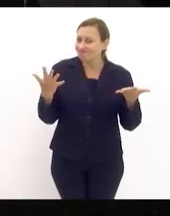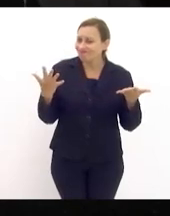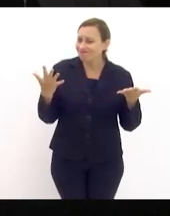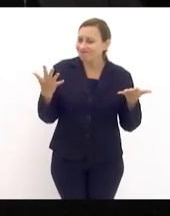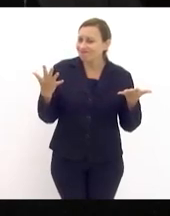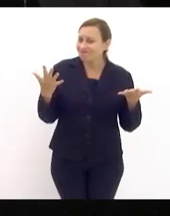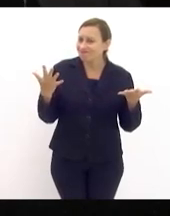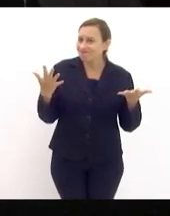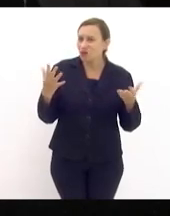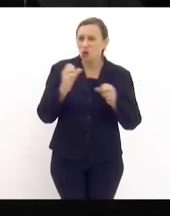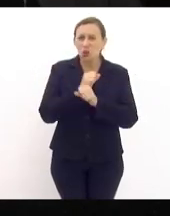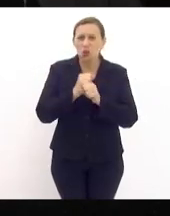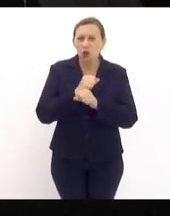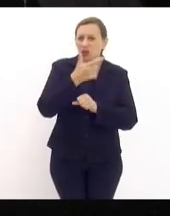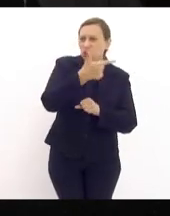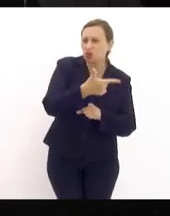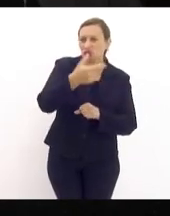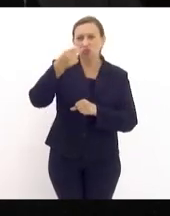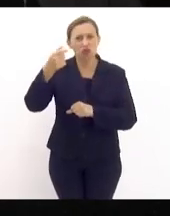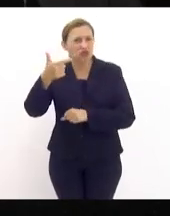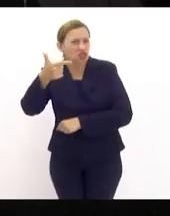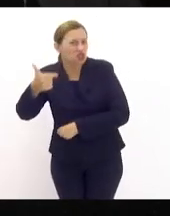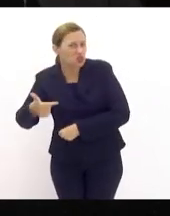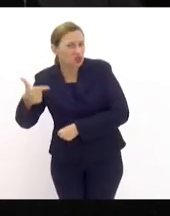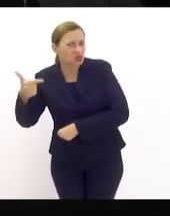com o ano de 2022.